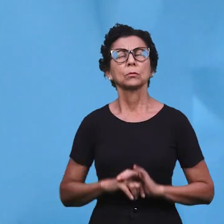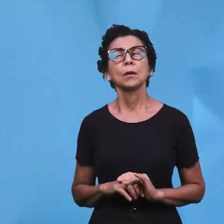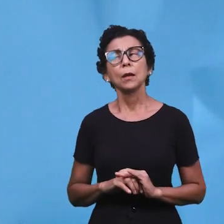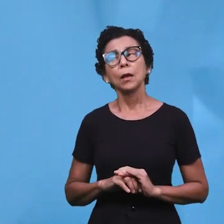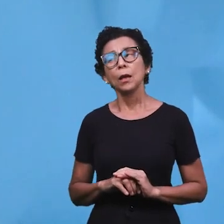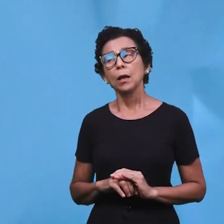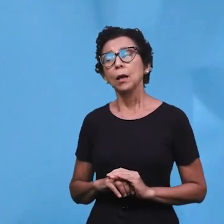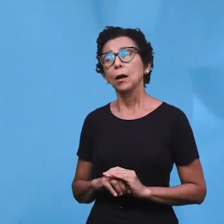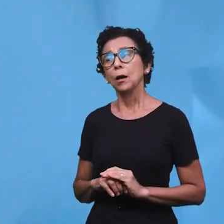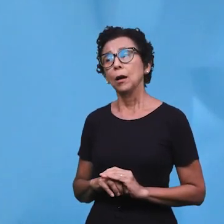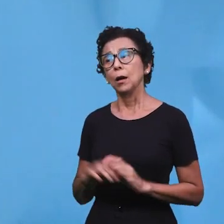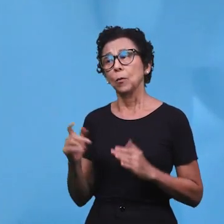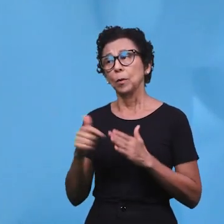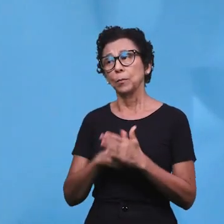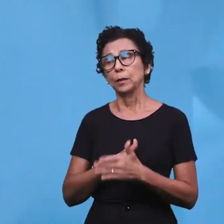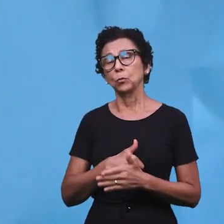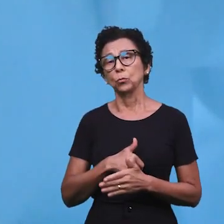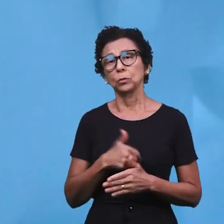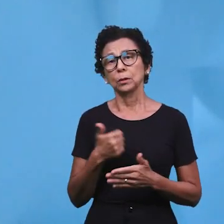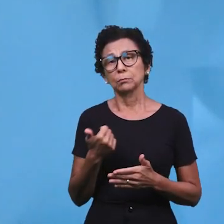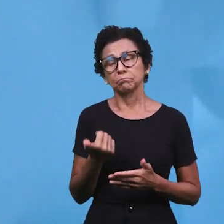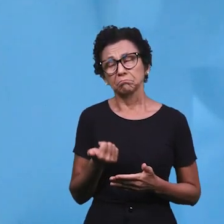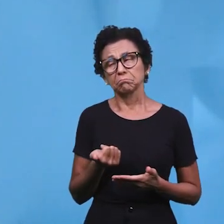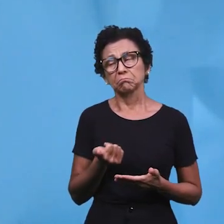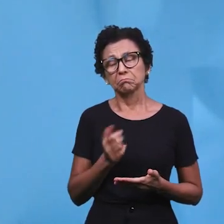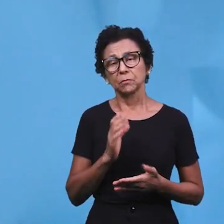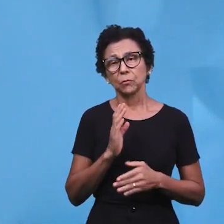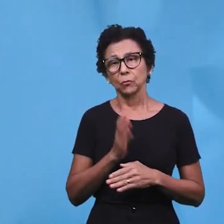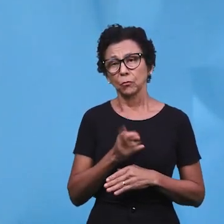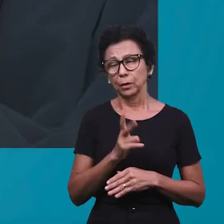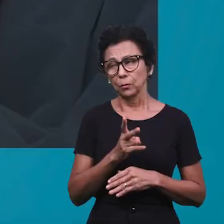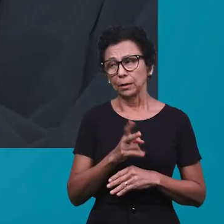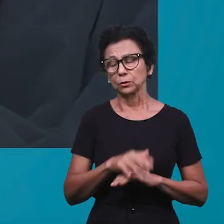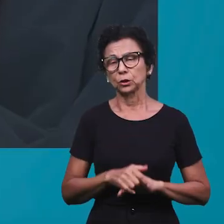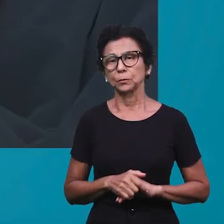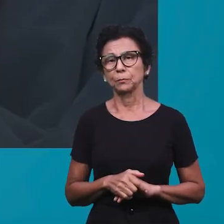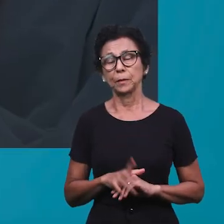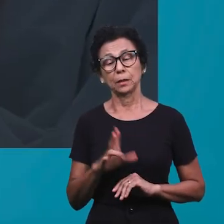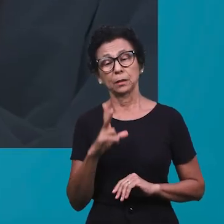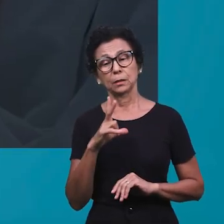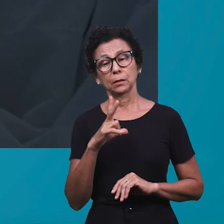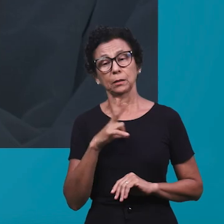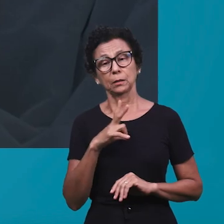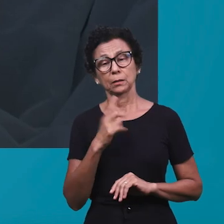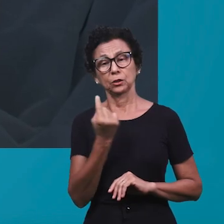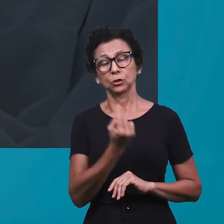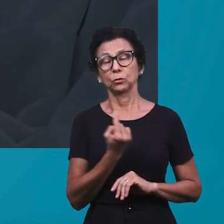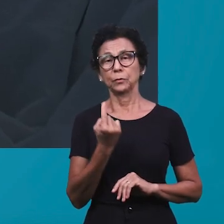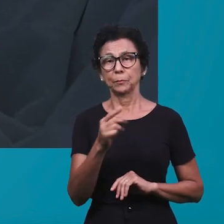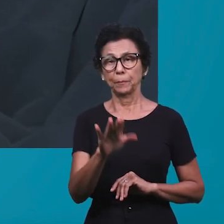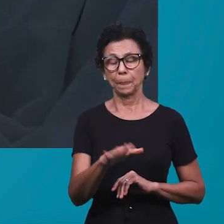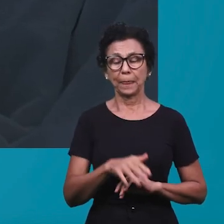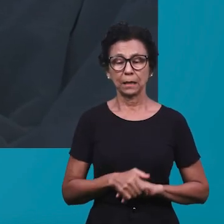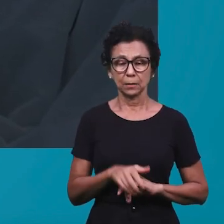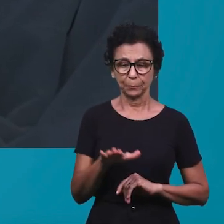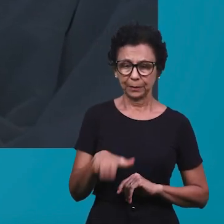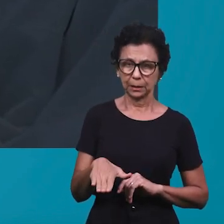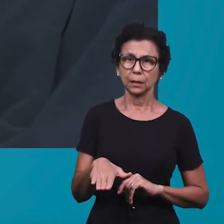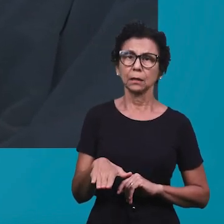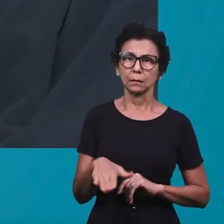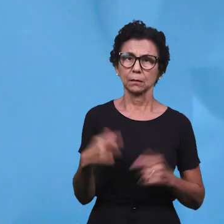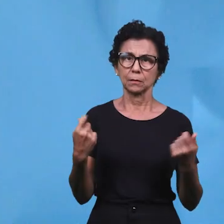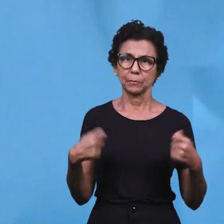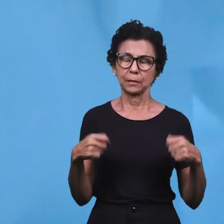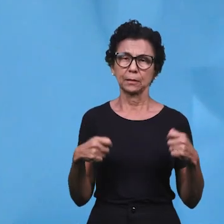individual também. Existe uma média. Nós sabemos que as crianças precisam de mais horas de sono,